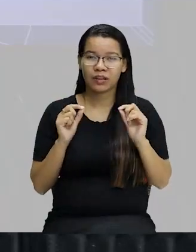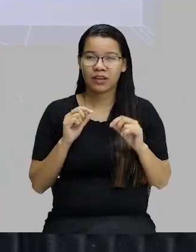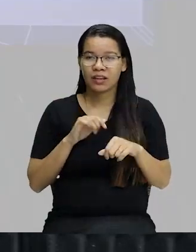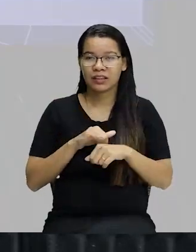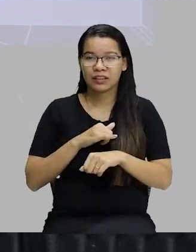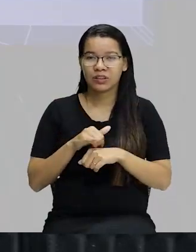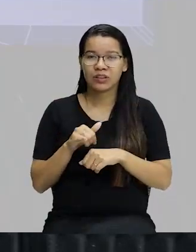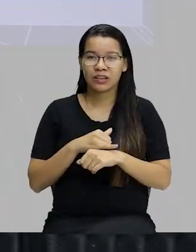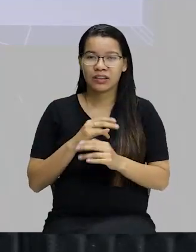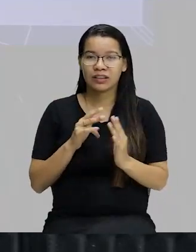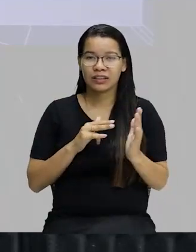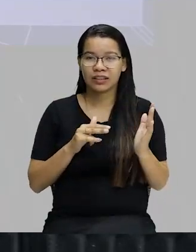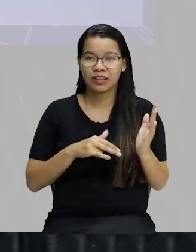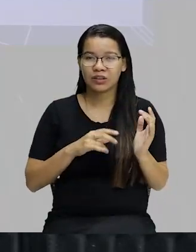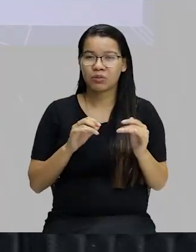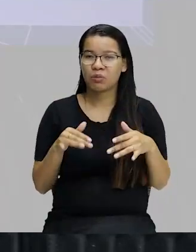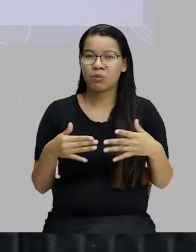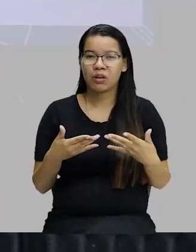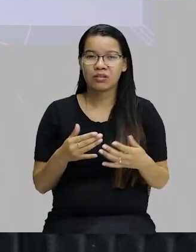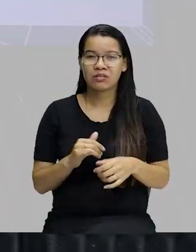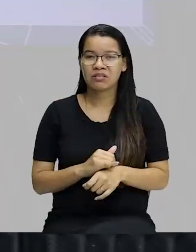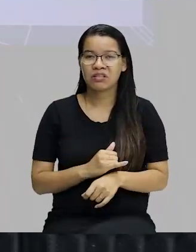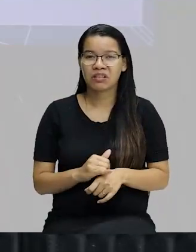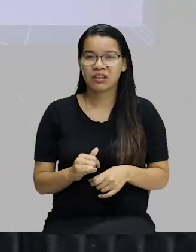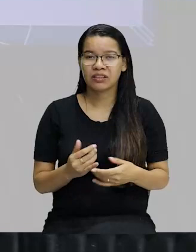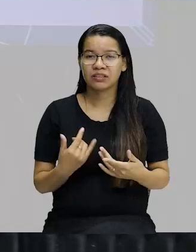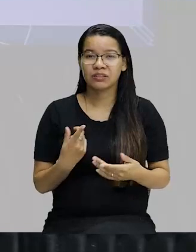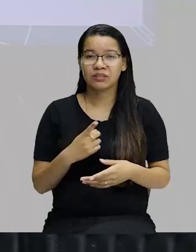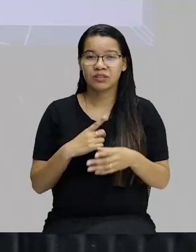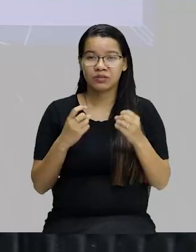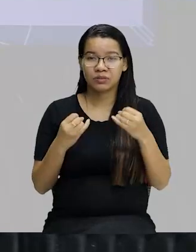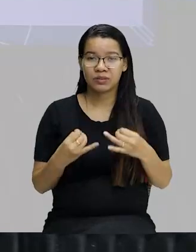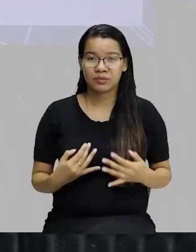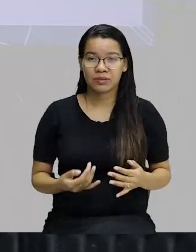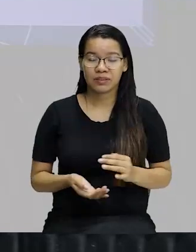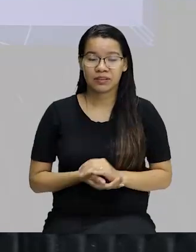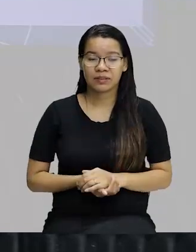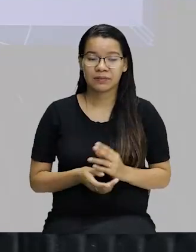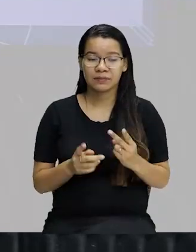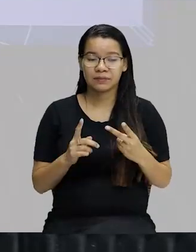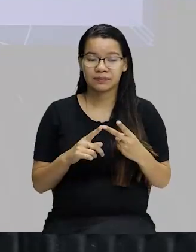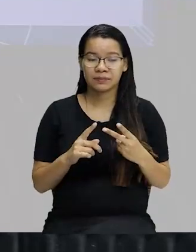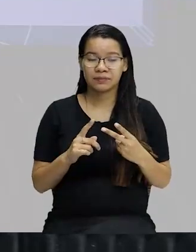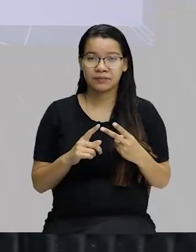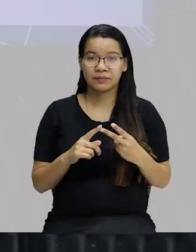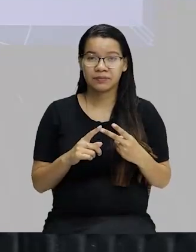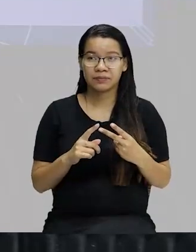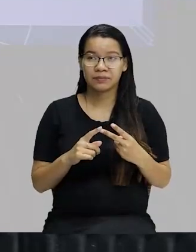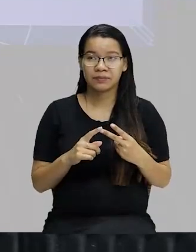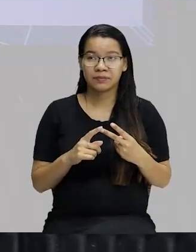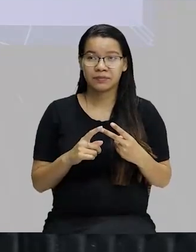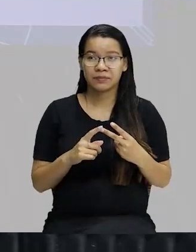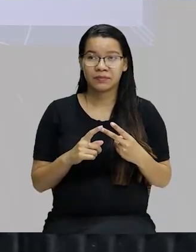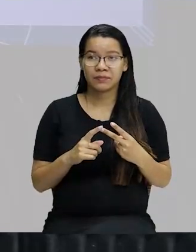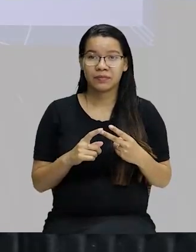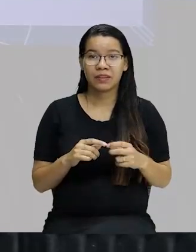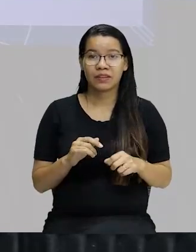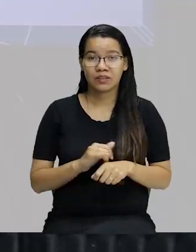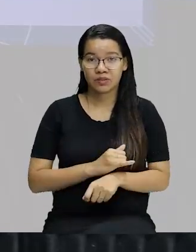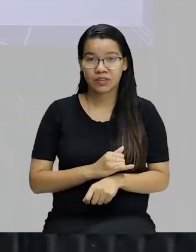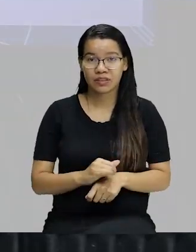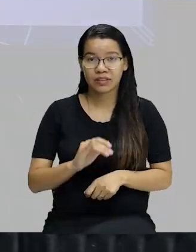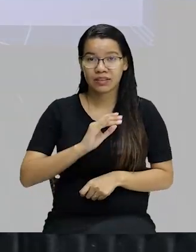leitura técnica, o que são essas estratégias, essas técnicas de leitura. Quick Reading Strategies, estratégias de leitura